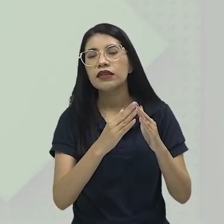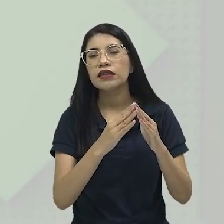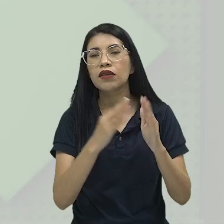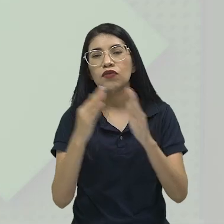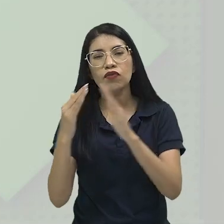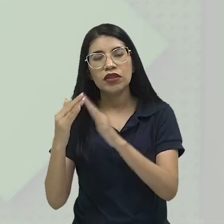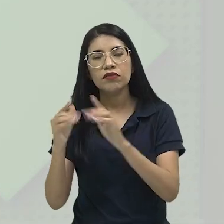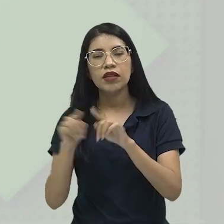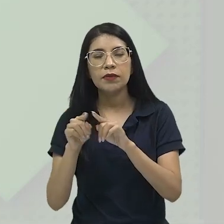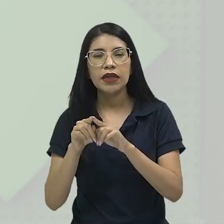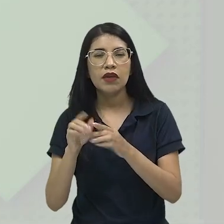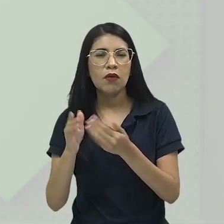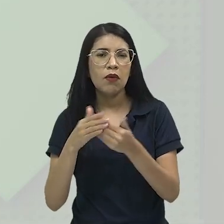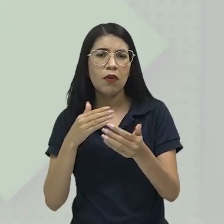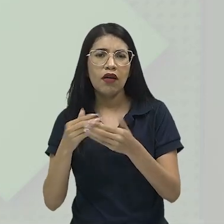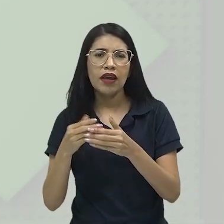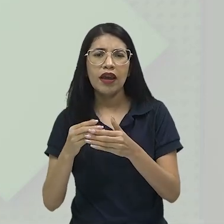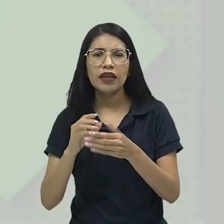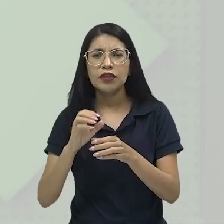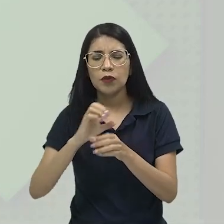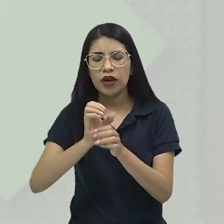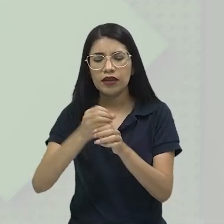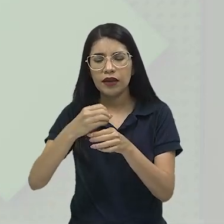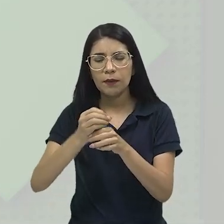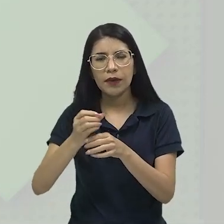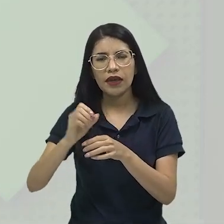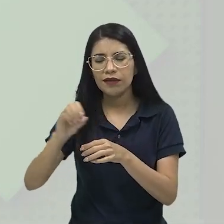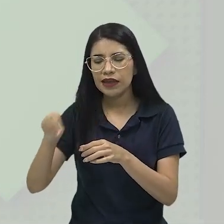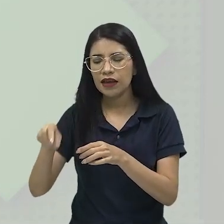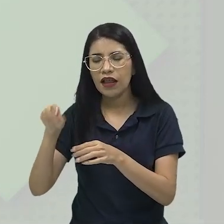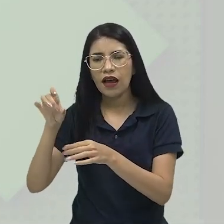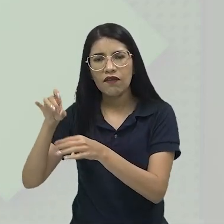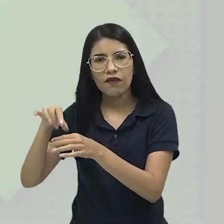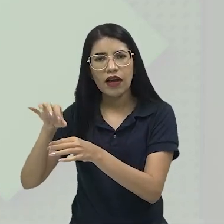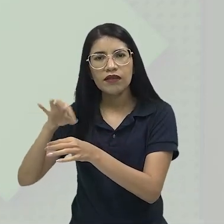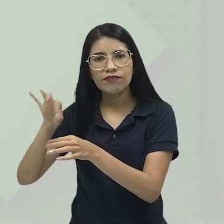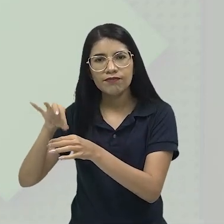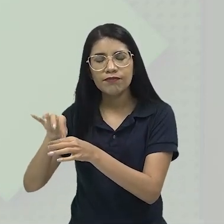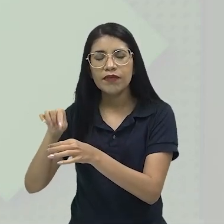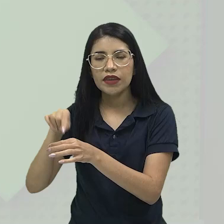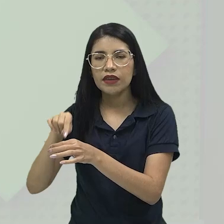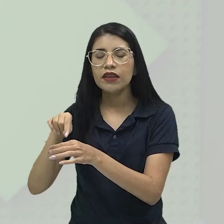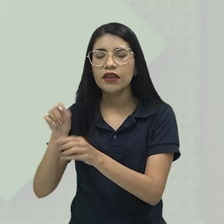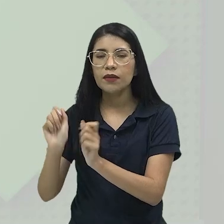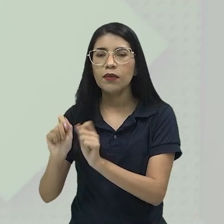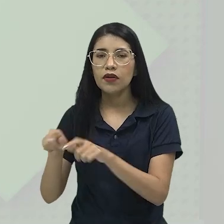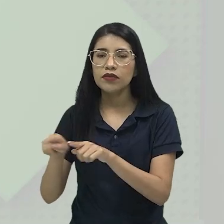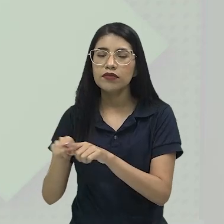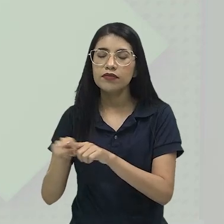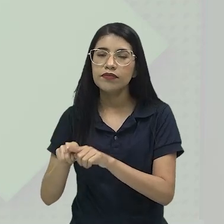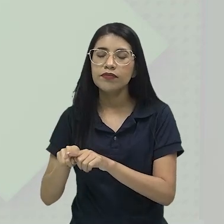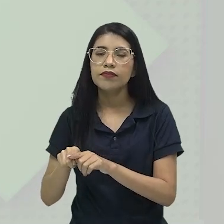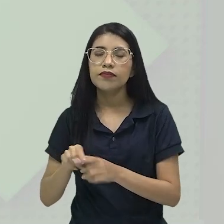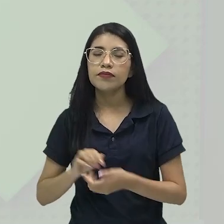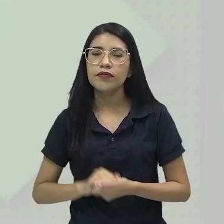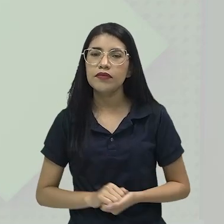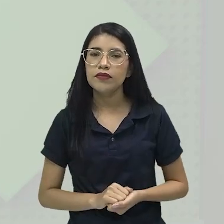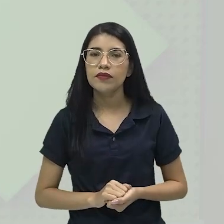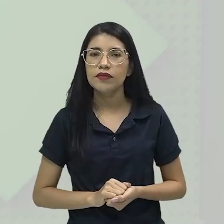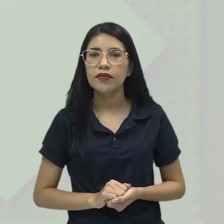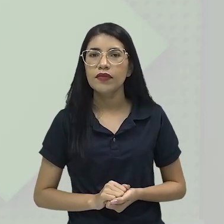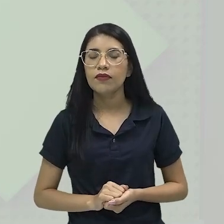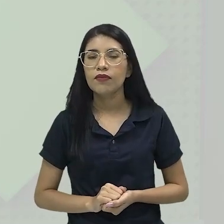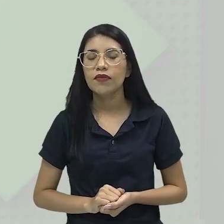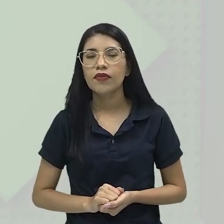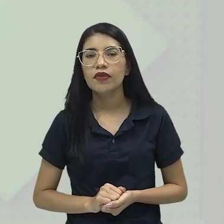de garrafa, gente, que está ali descartada, que vai pegar água da chuva ou qualquer tipo de água, pode se tornar ali um criadouro